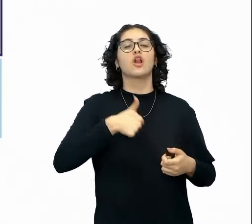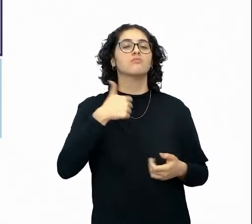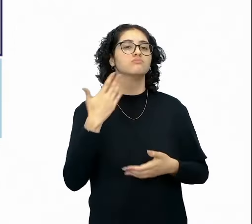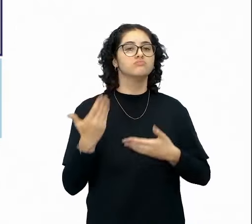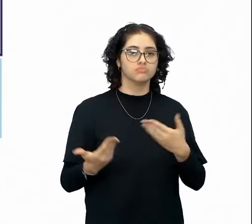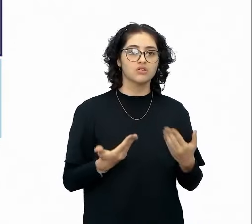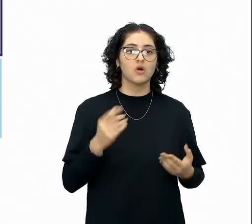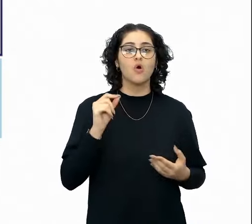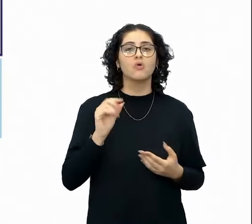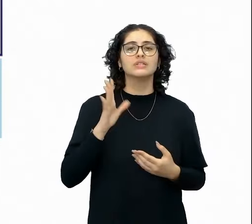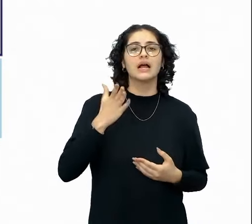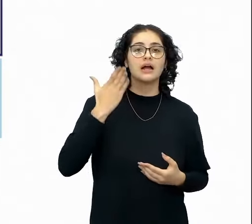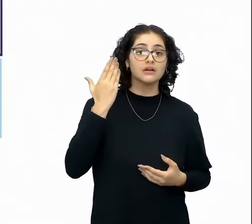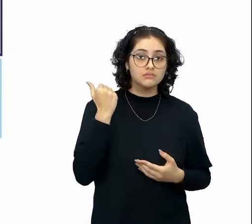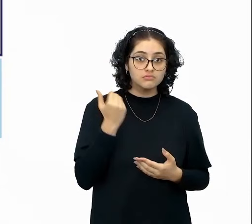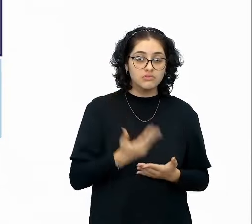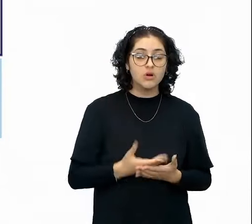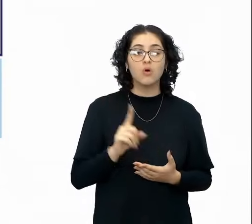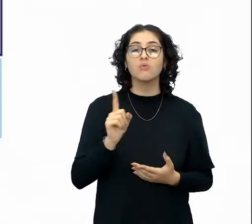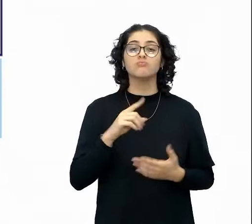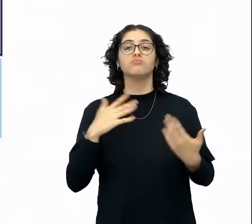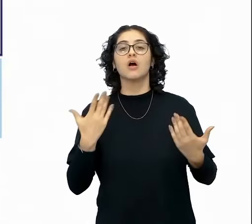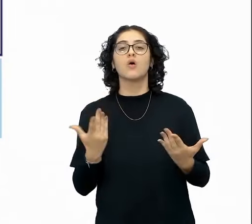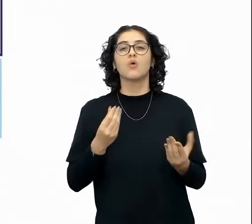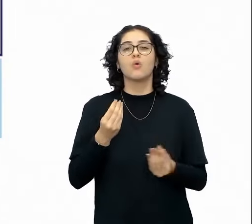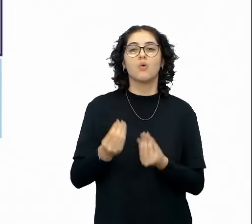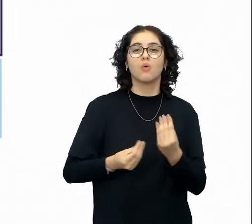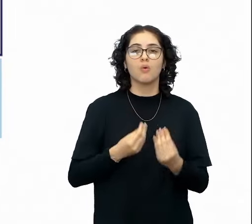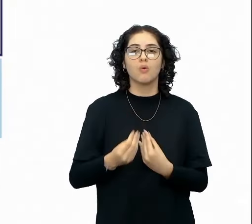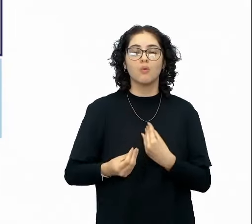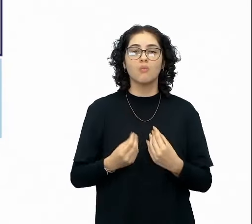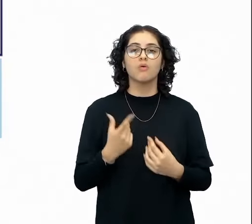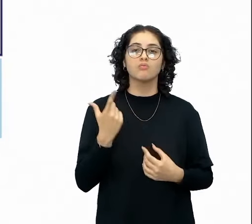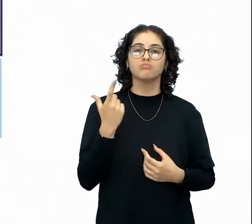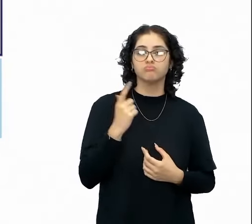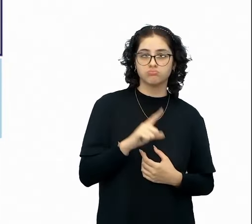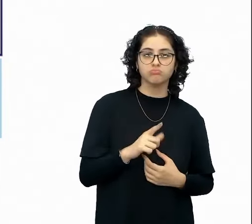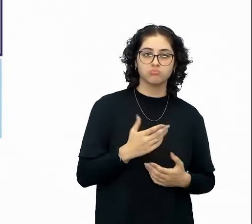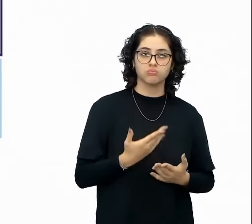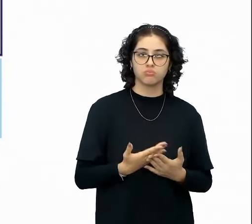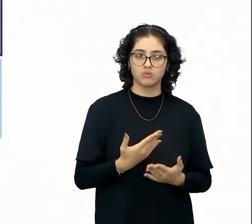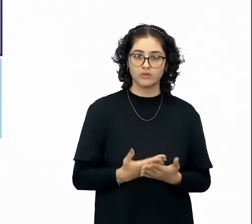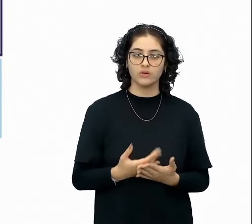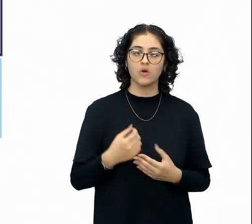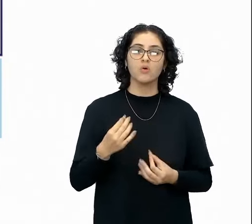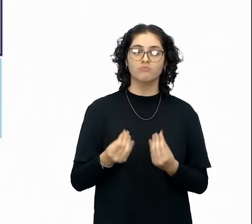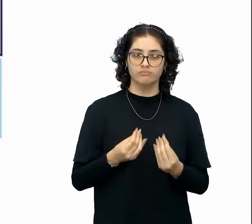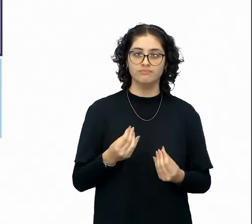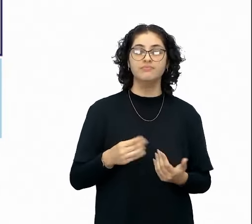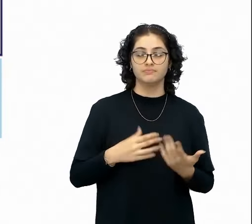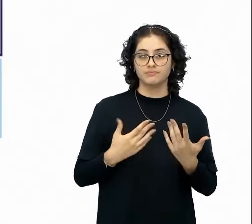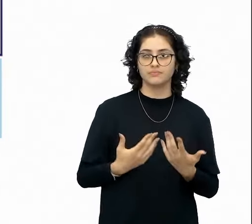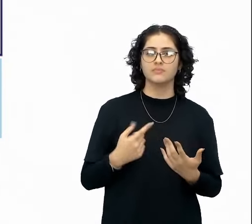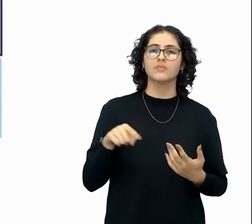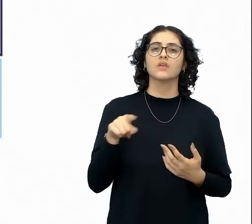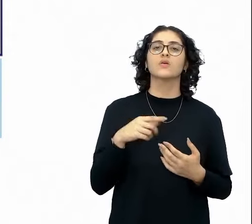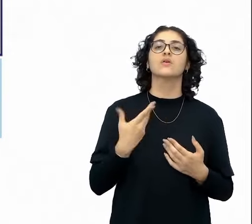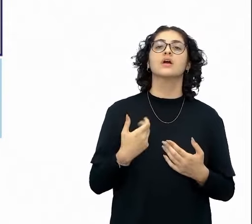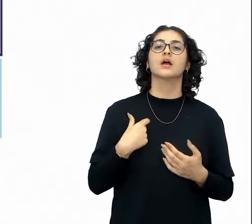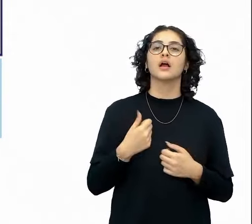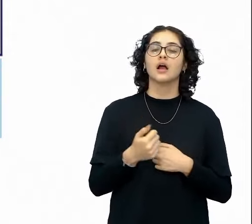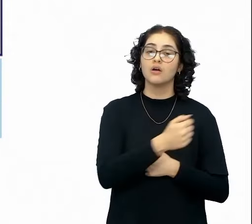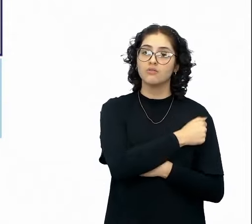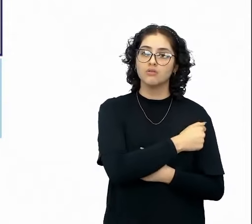sabe sobre. Então, se ele não sabe, de que forma, onde meu aluno vai poder errar, eu olho aqui a atividade, onde será que meu aluno